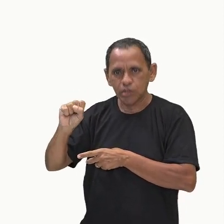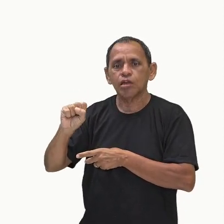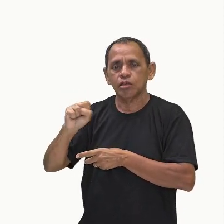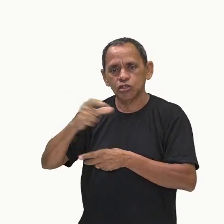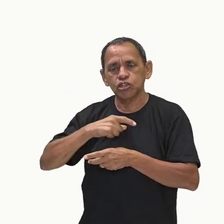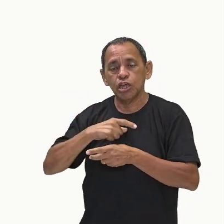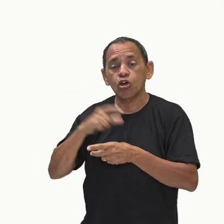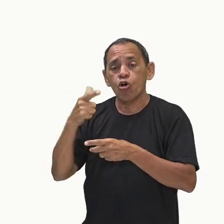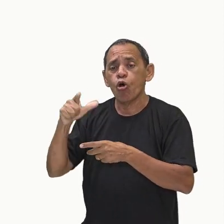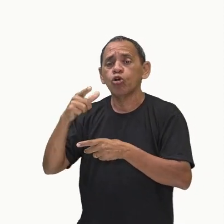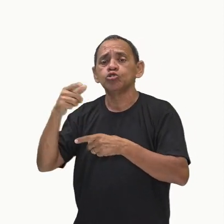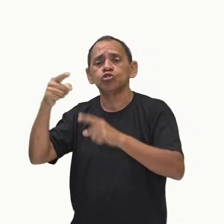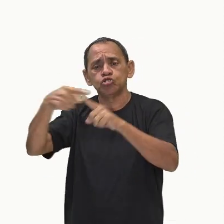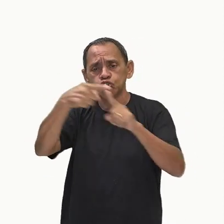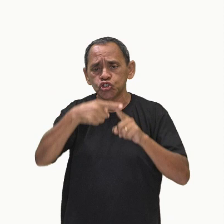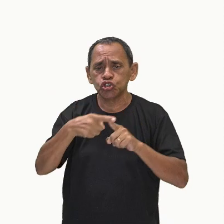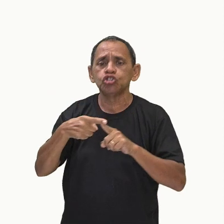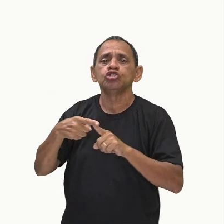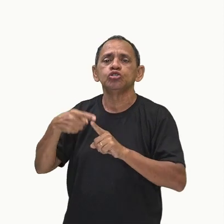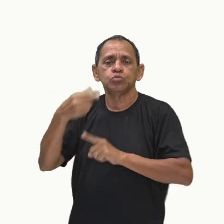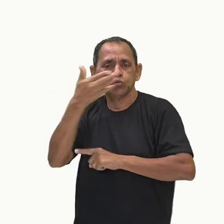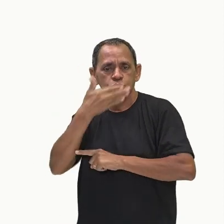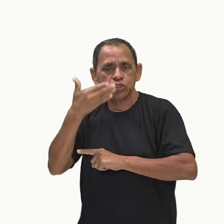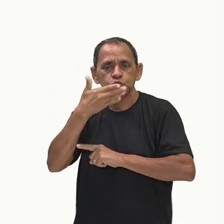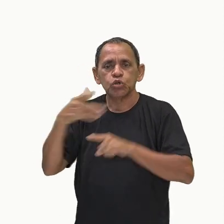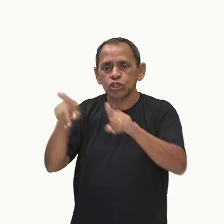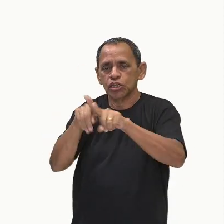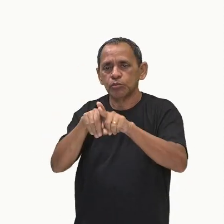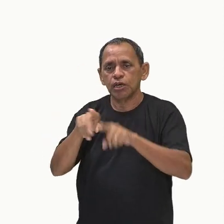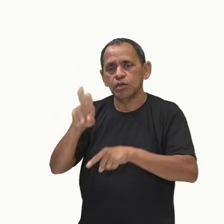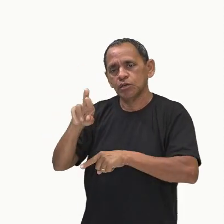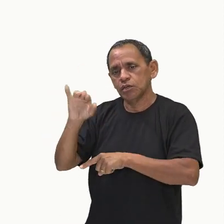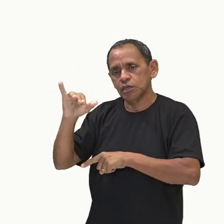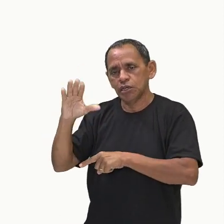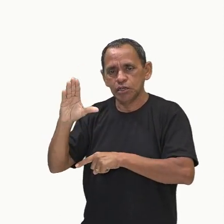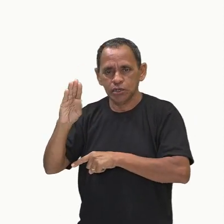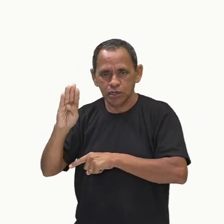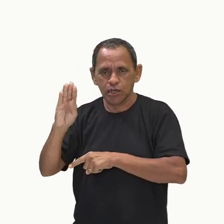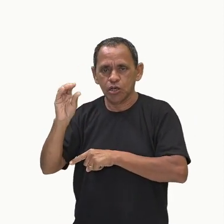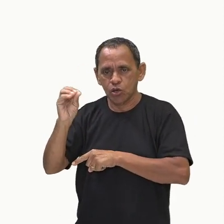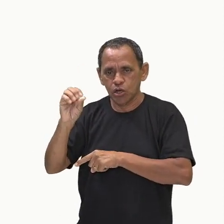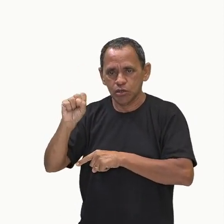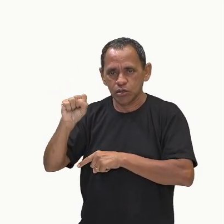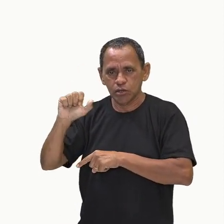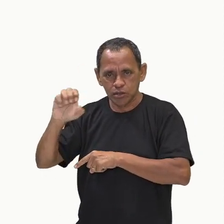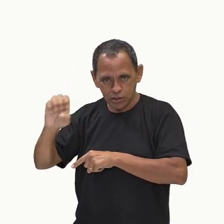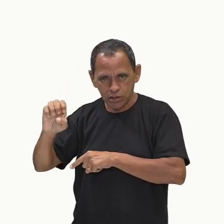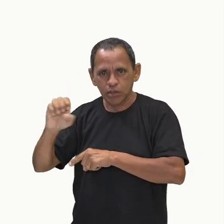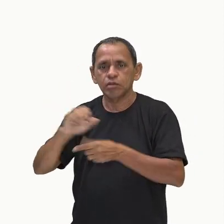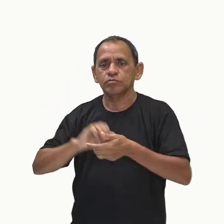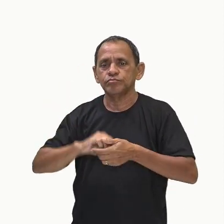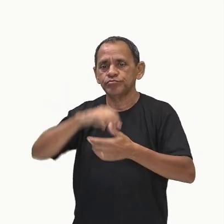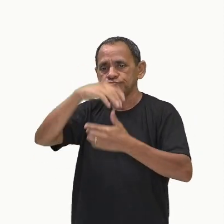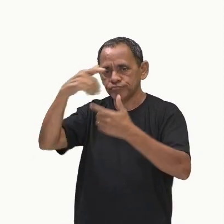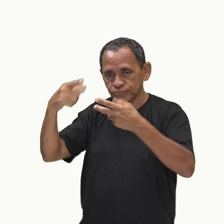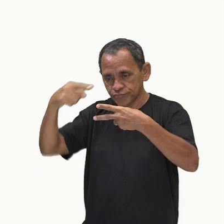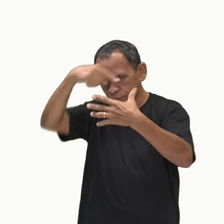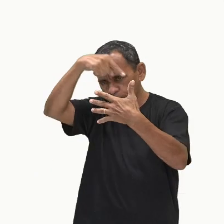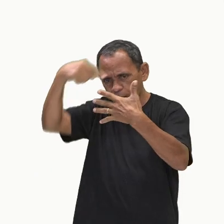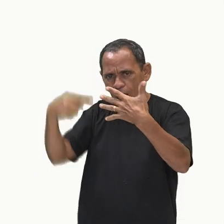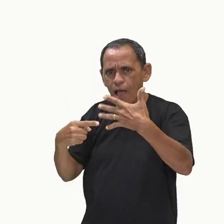que nesse caso é chamado de ribose. As bases nitrogenadas do DNA são